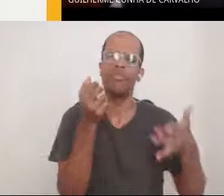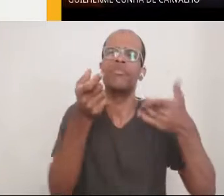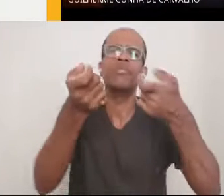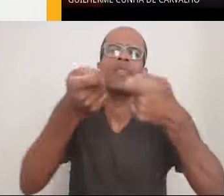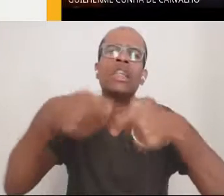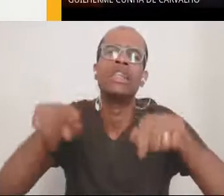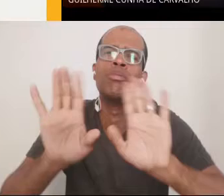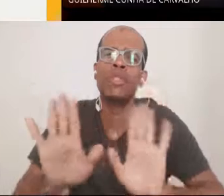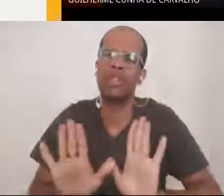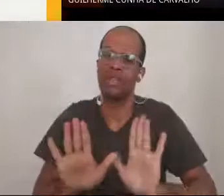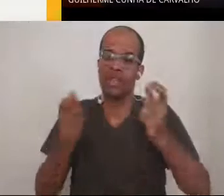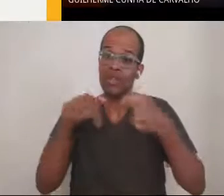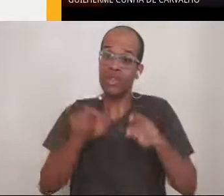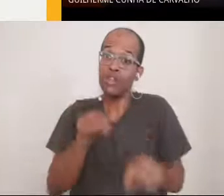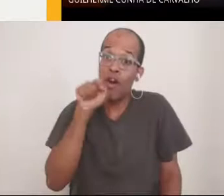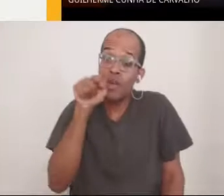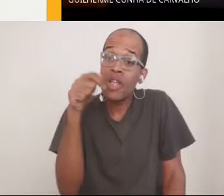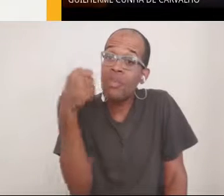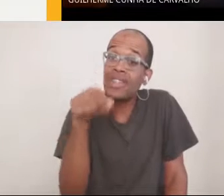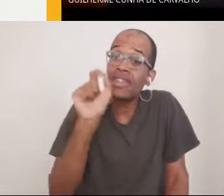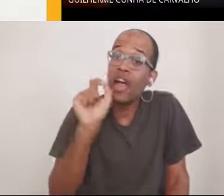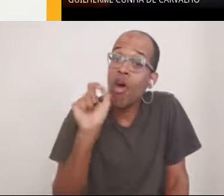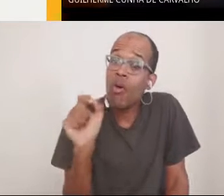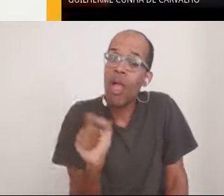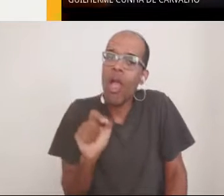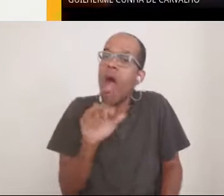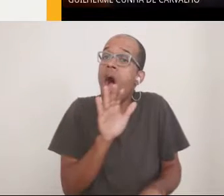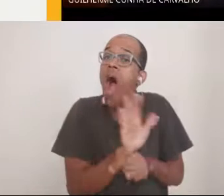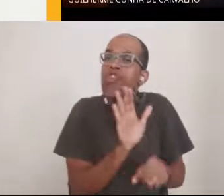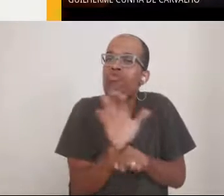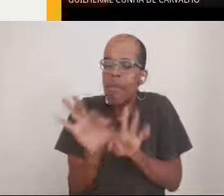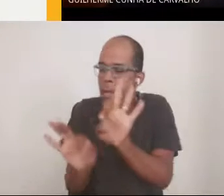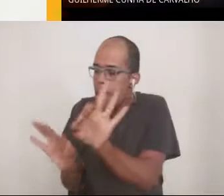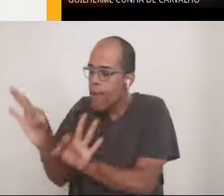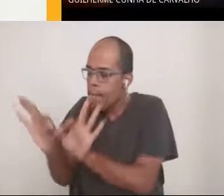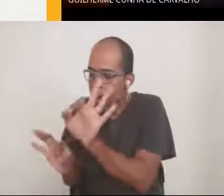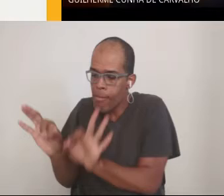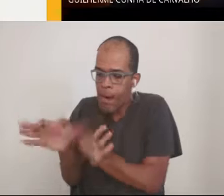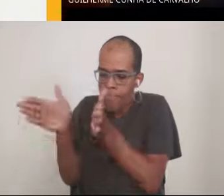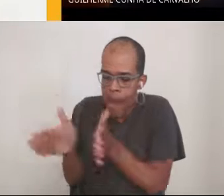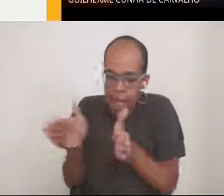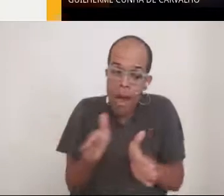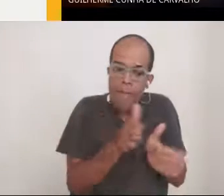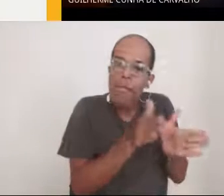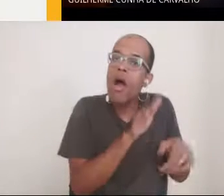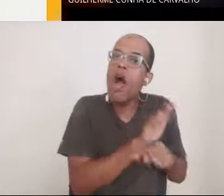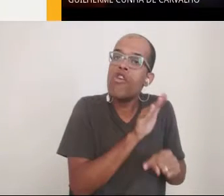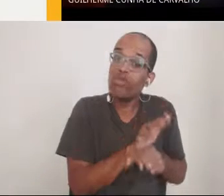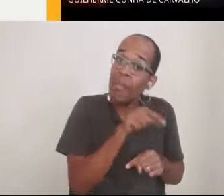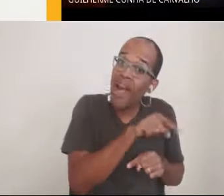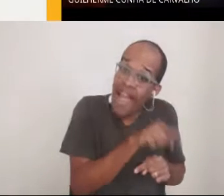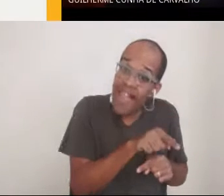a única coisa que tem que garantir deixa aqui criar as condições necessárias para que ele entregue essa atividade. O que é criar essa